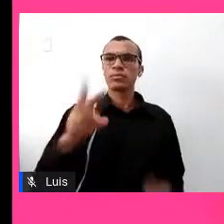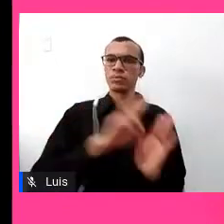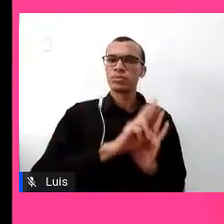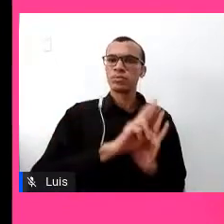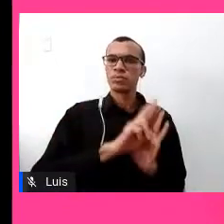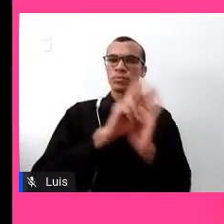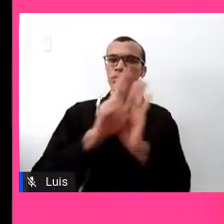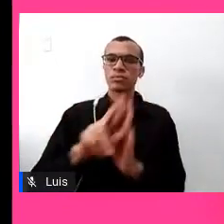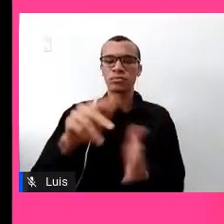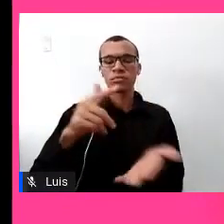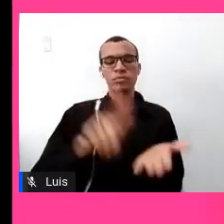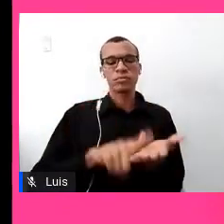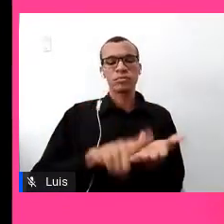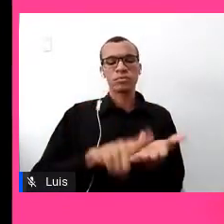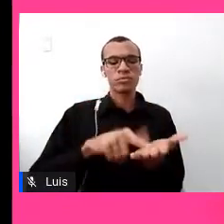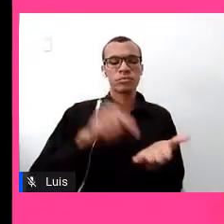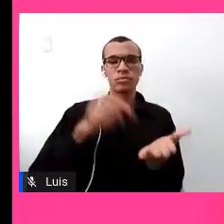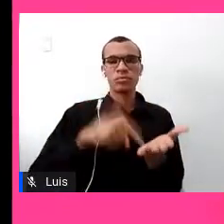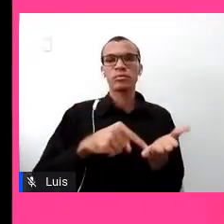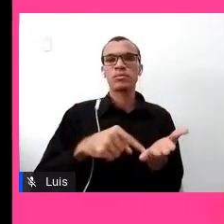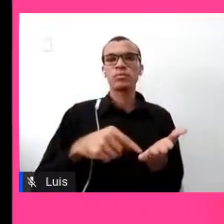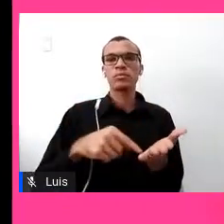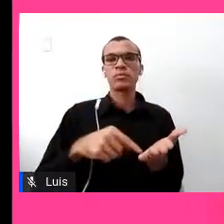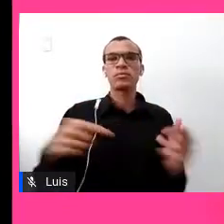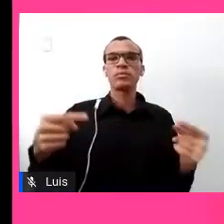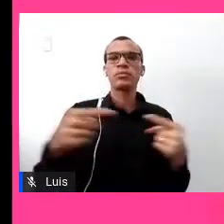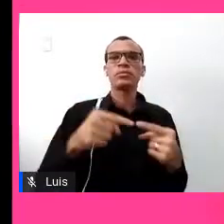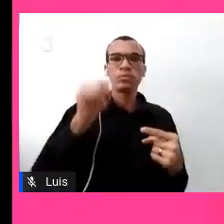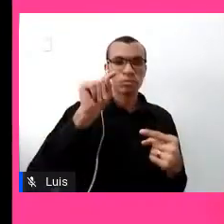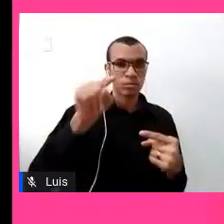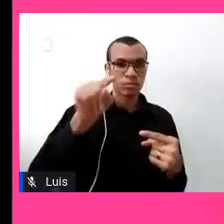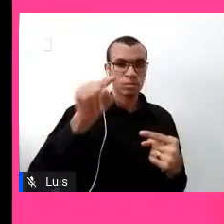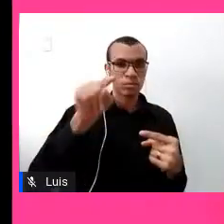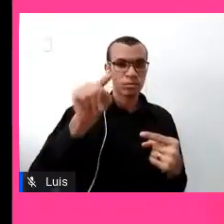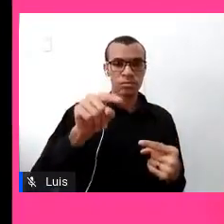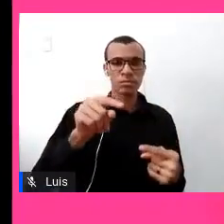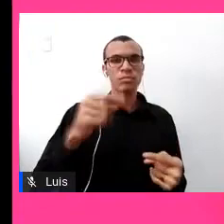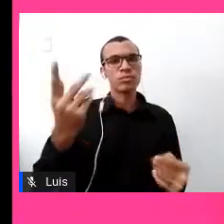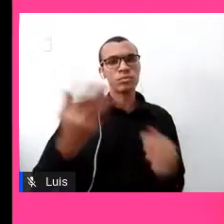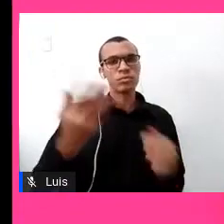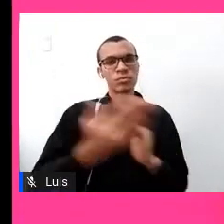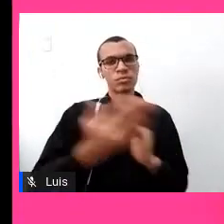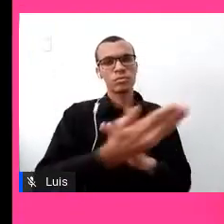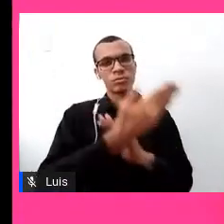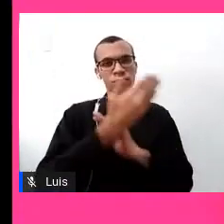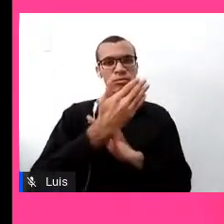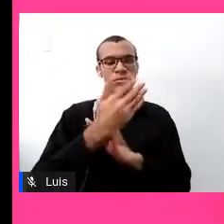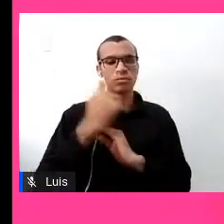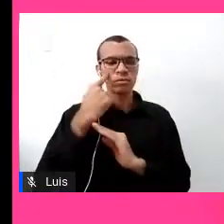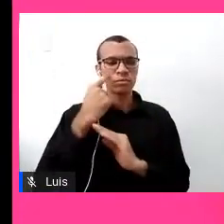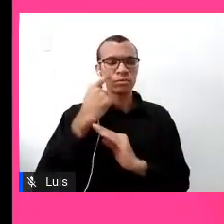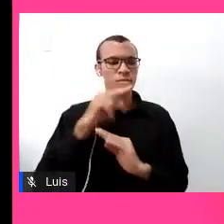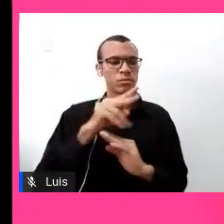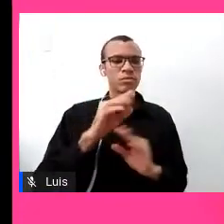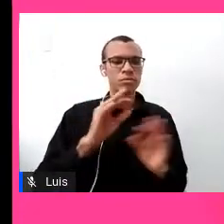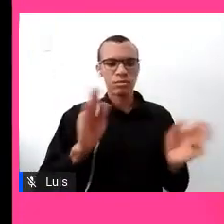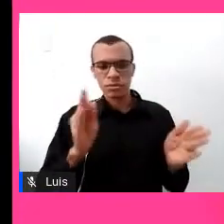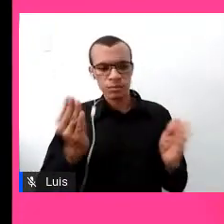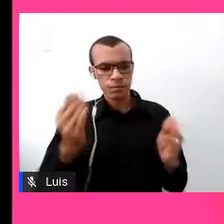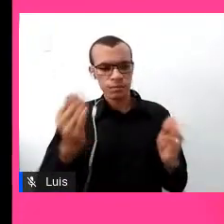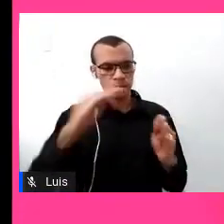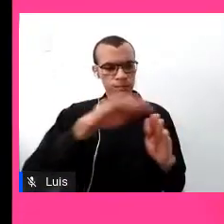papel vai vir aqui, ó. Ok? Então, isso ajuda na orientação. Só que tem um detalhe.